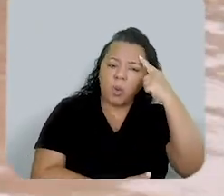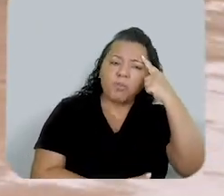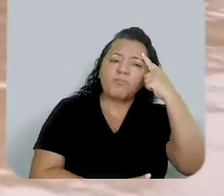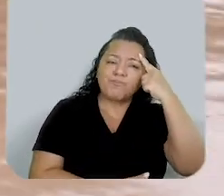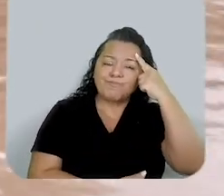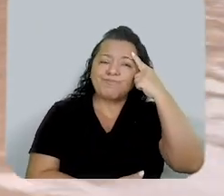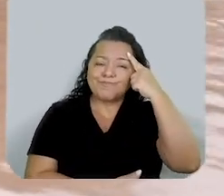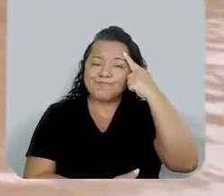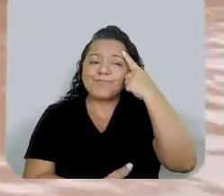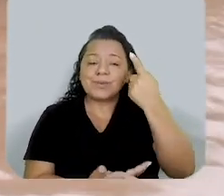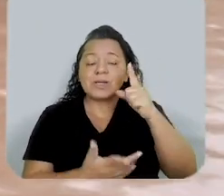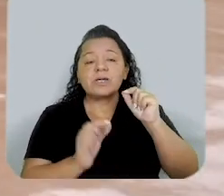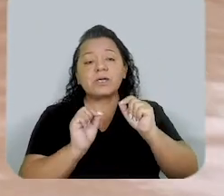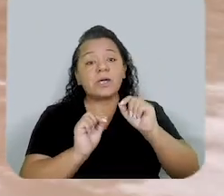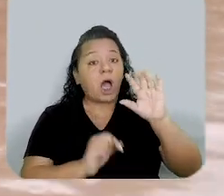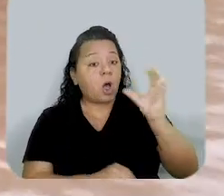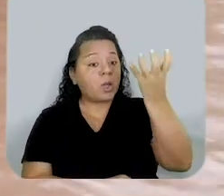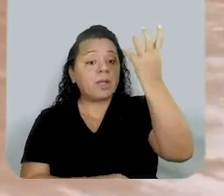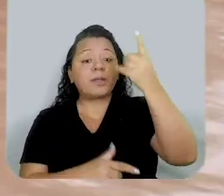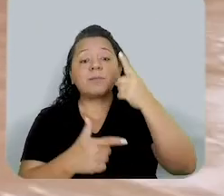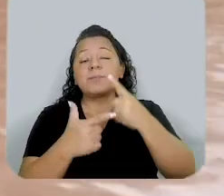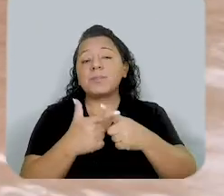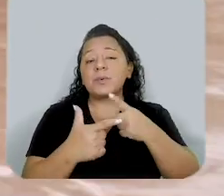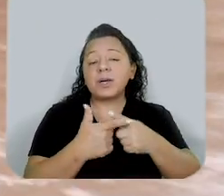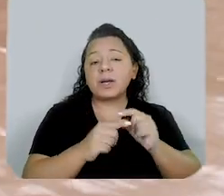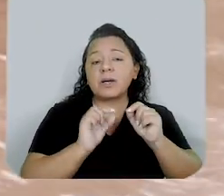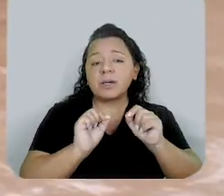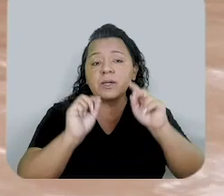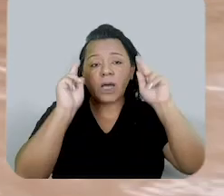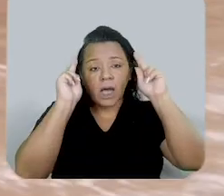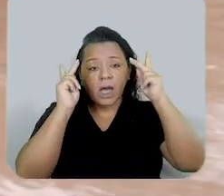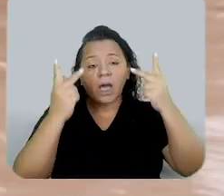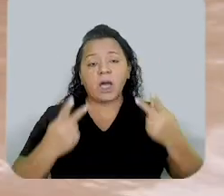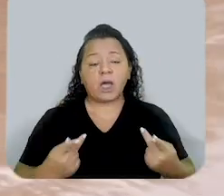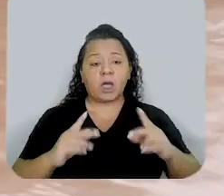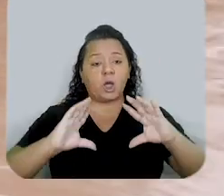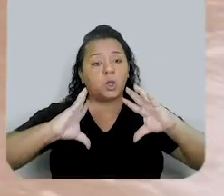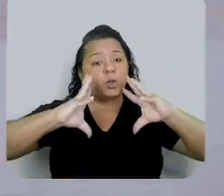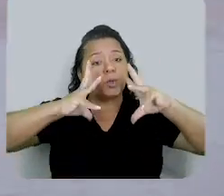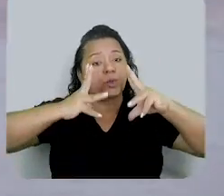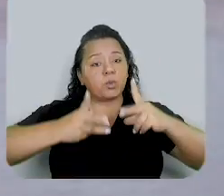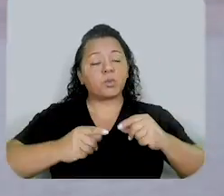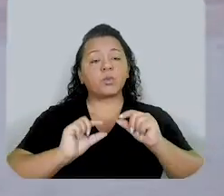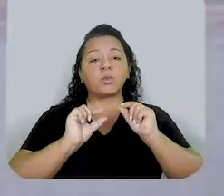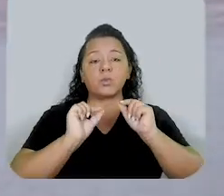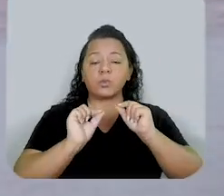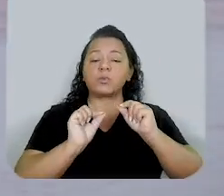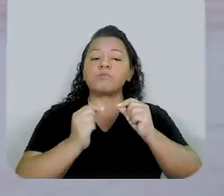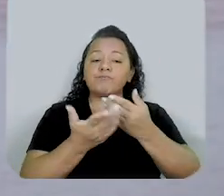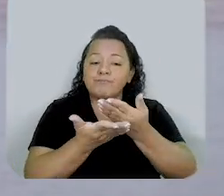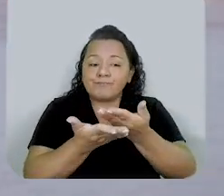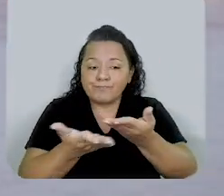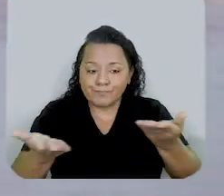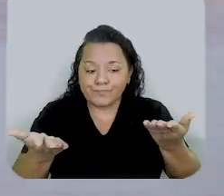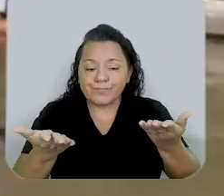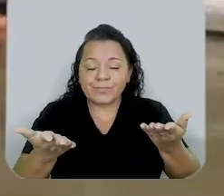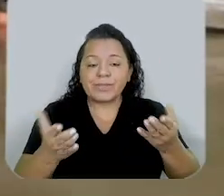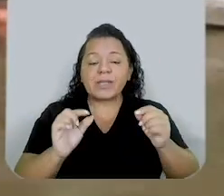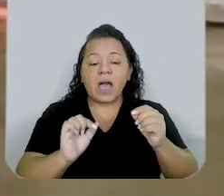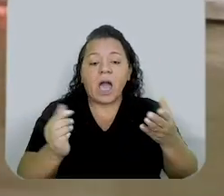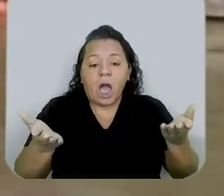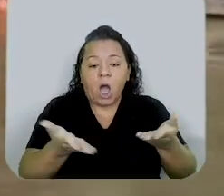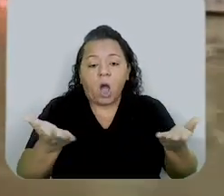acho que tudo que nós estamos passando agora é consequência nossa, né? Por nós não nos